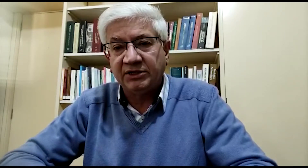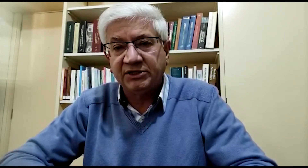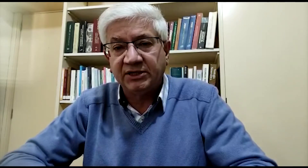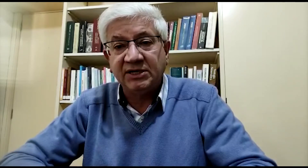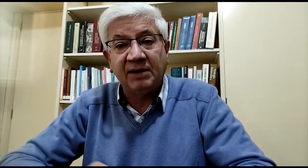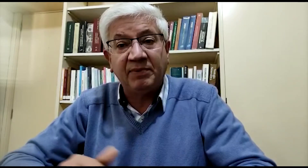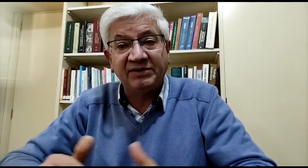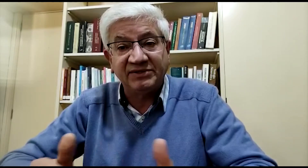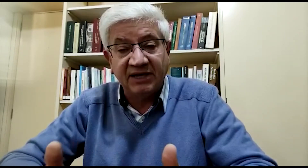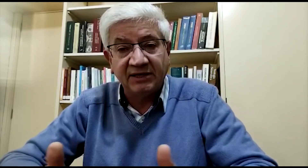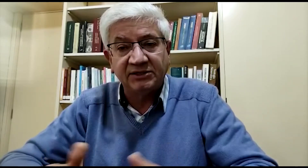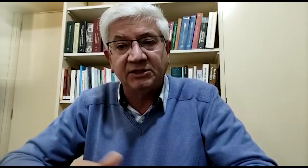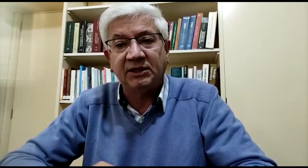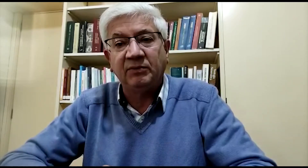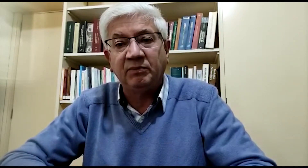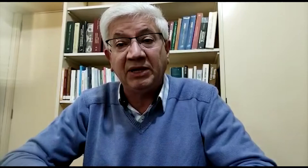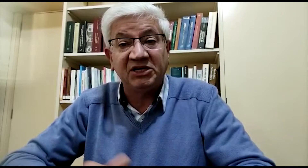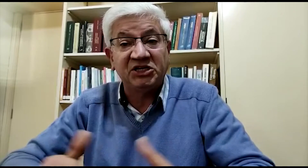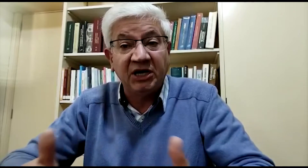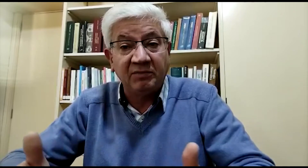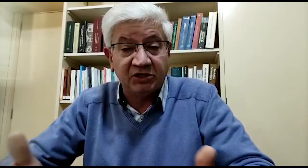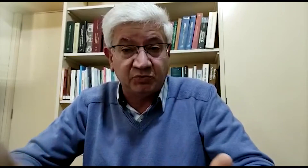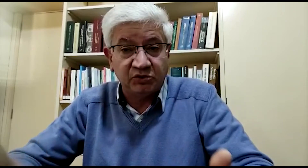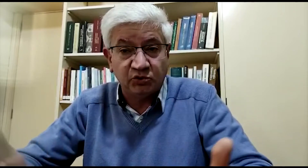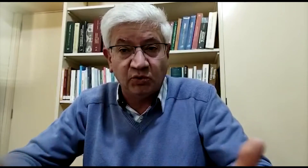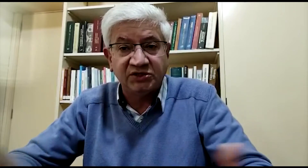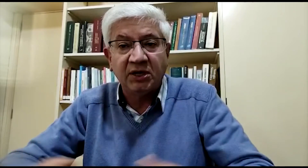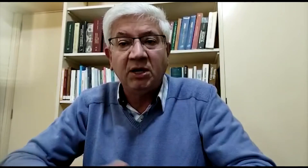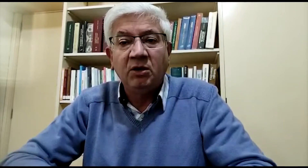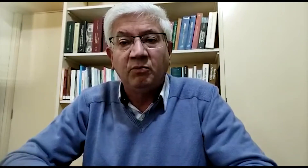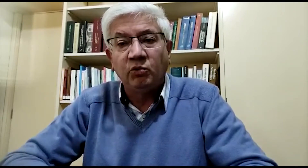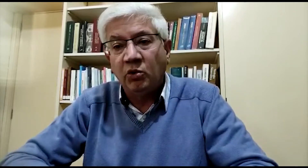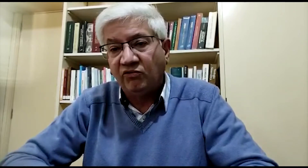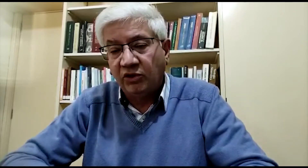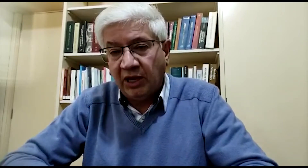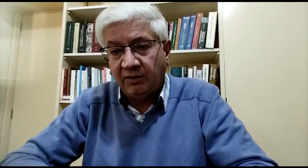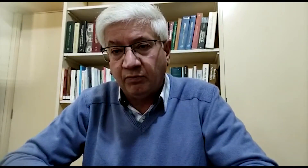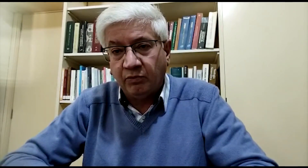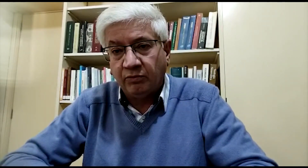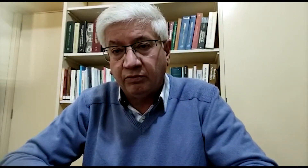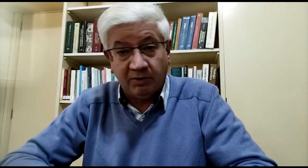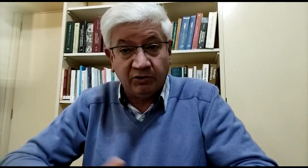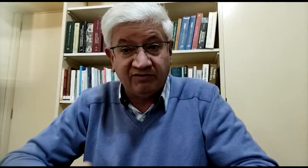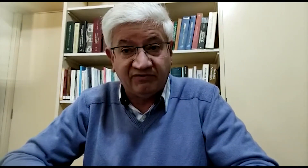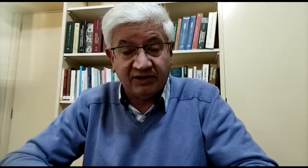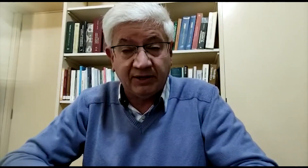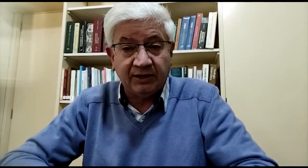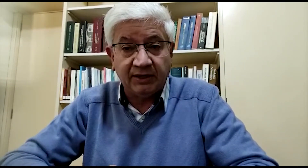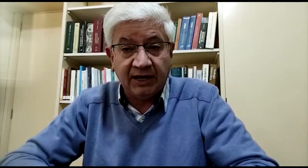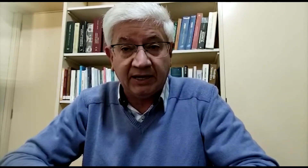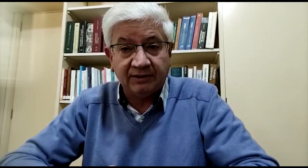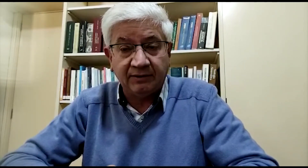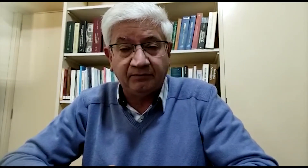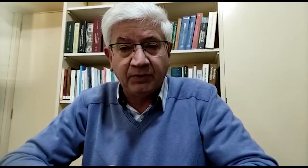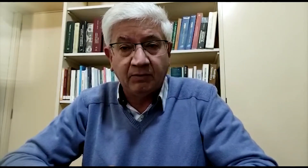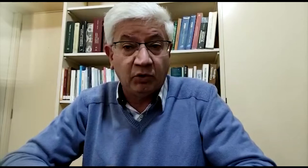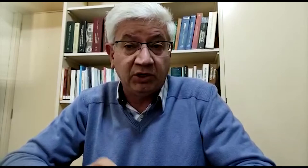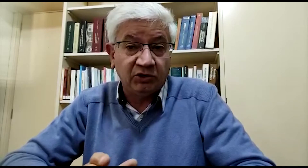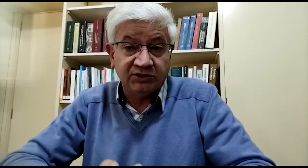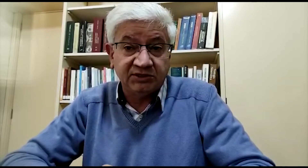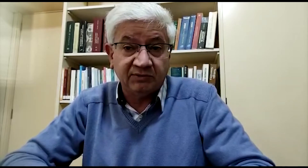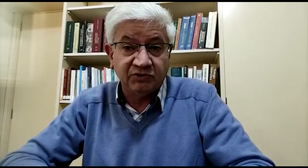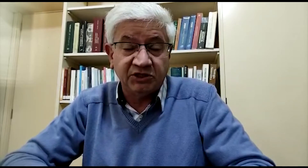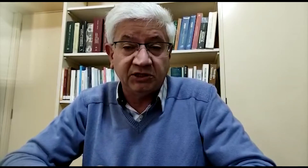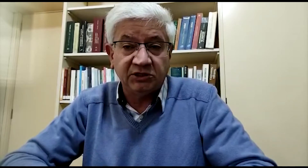uma igreja que apresente também, que chame as pessoas para um novo tempo, para uma nova fraternidade,